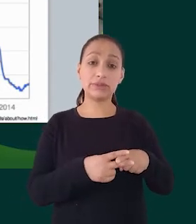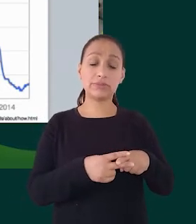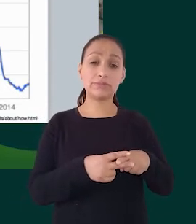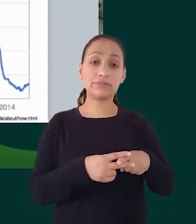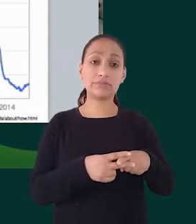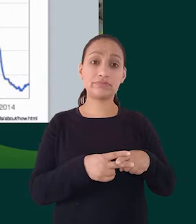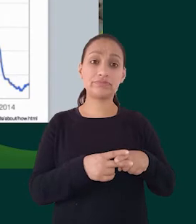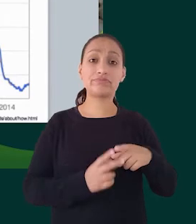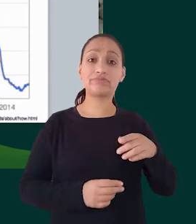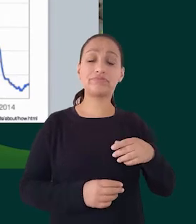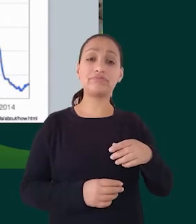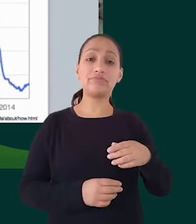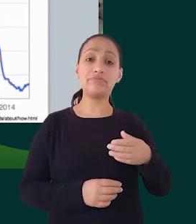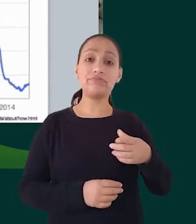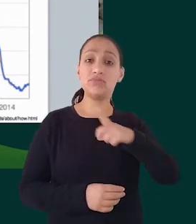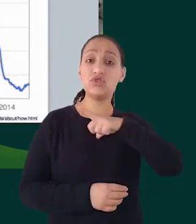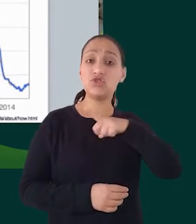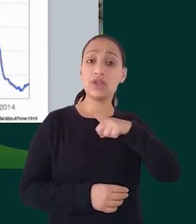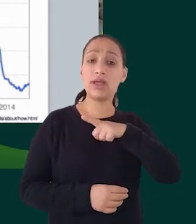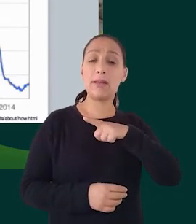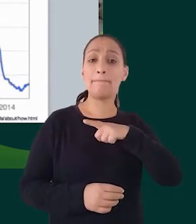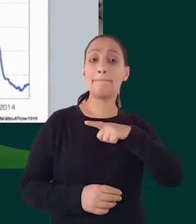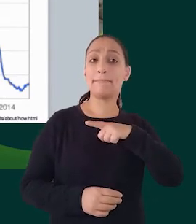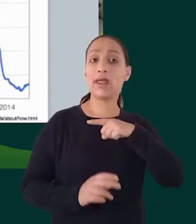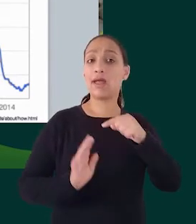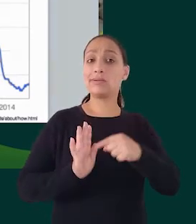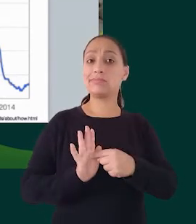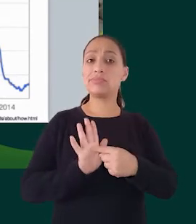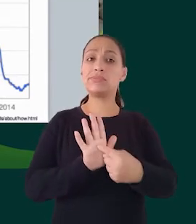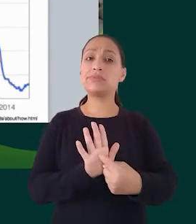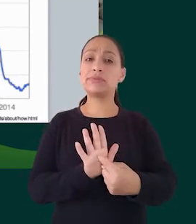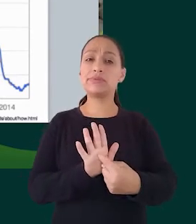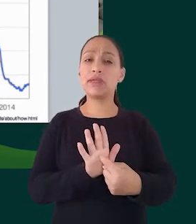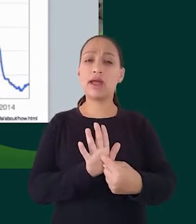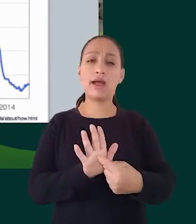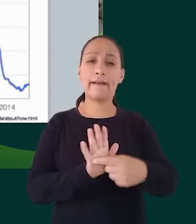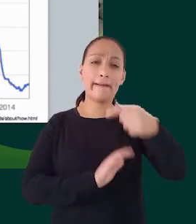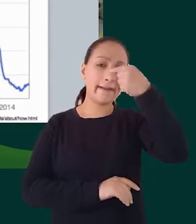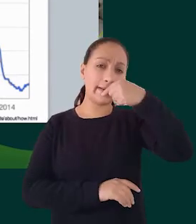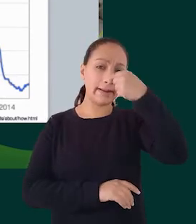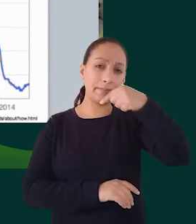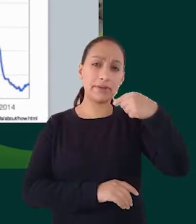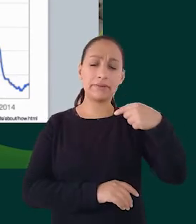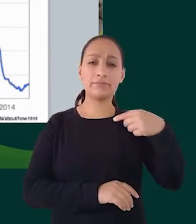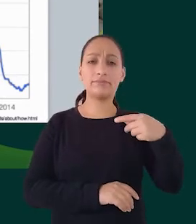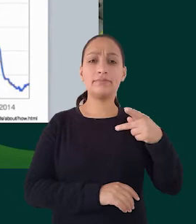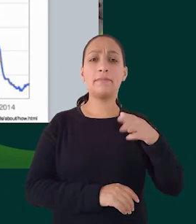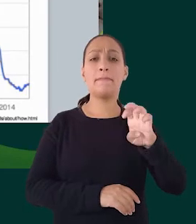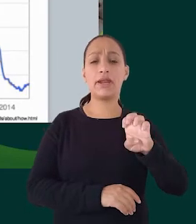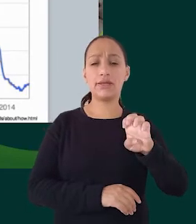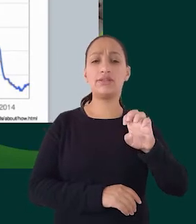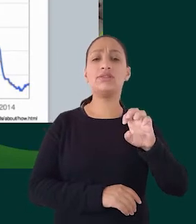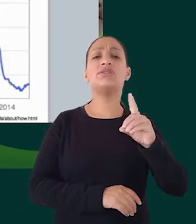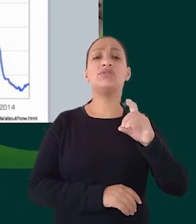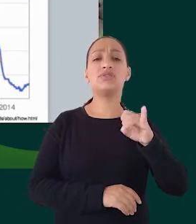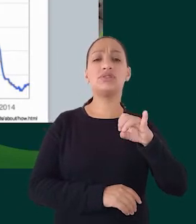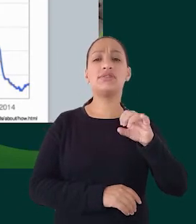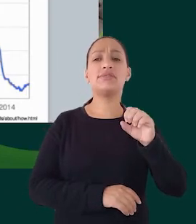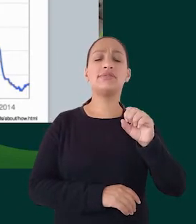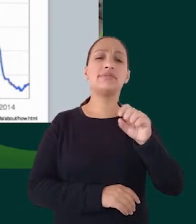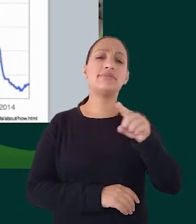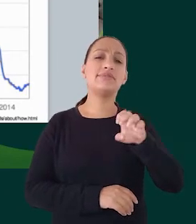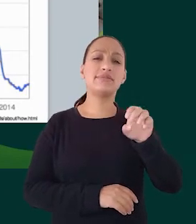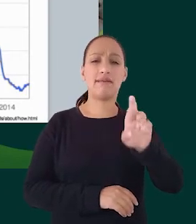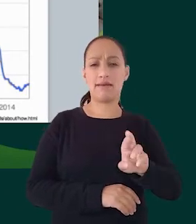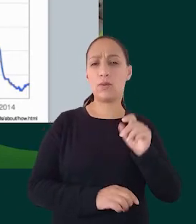que a Google tinha para predizer a gripe, sem ter os casos confirmados. Então, a